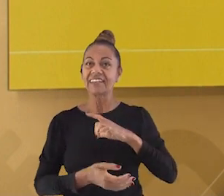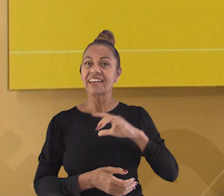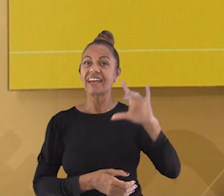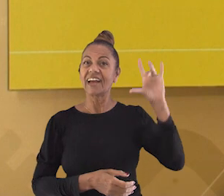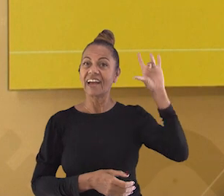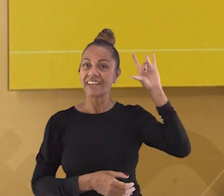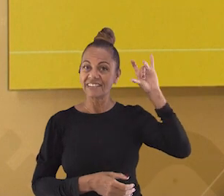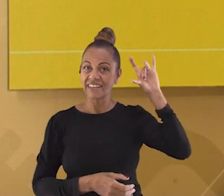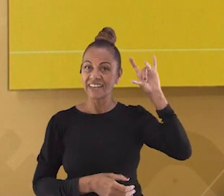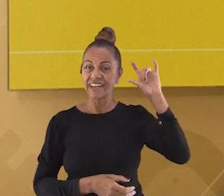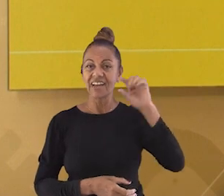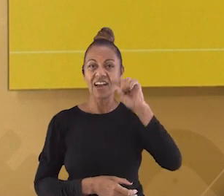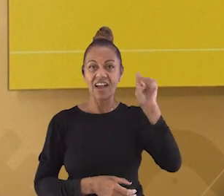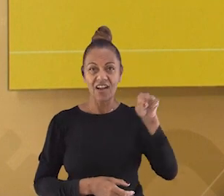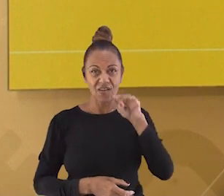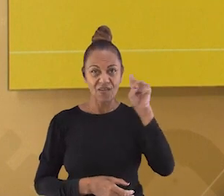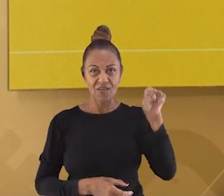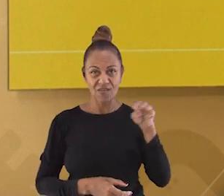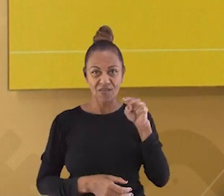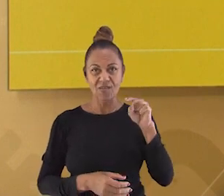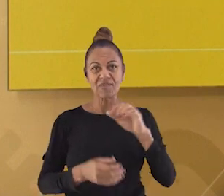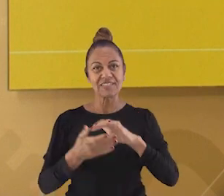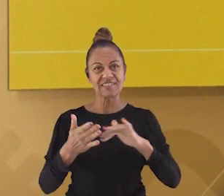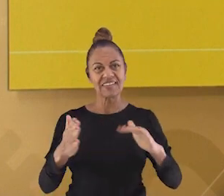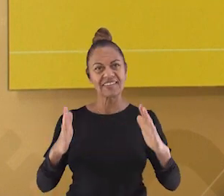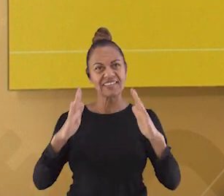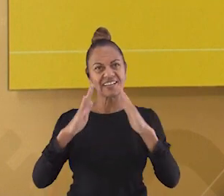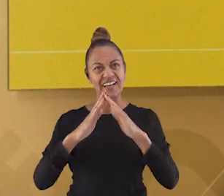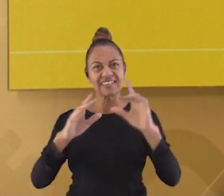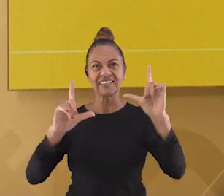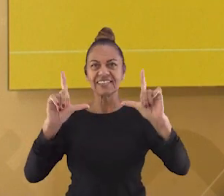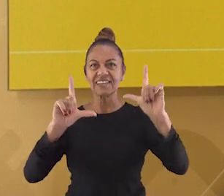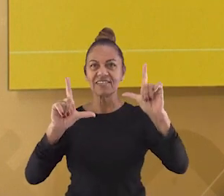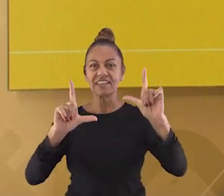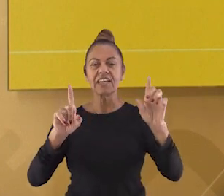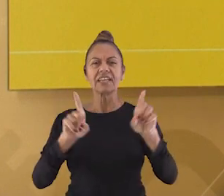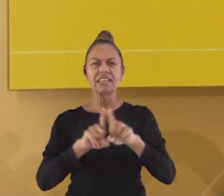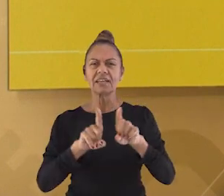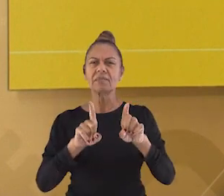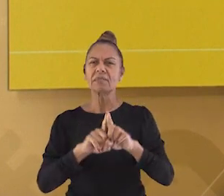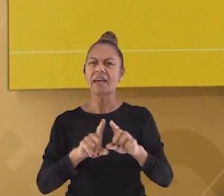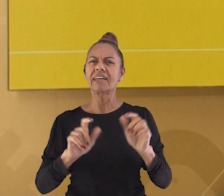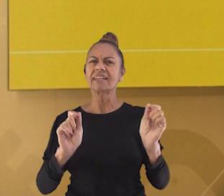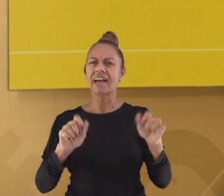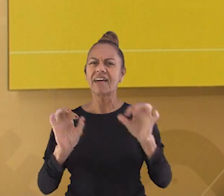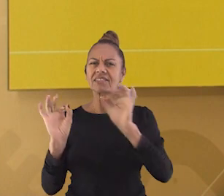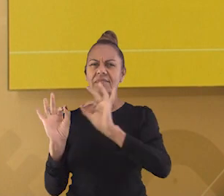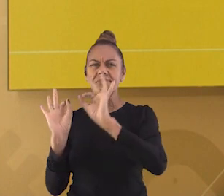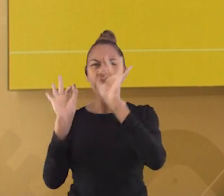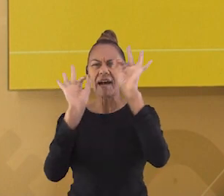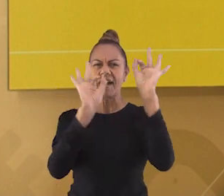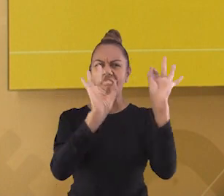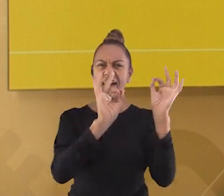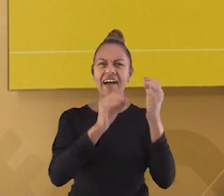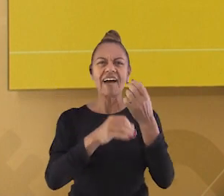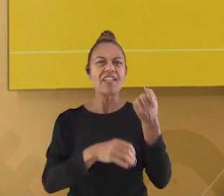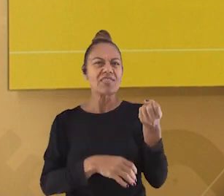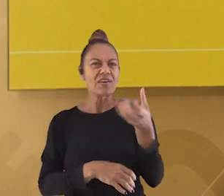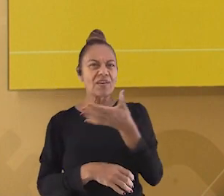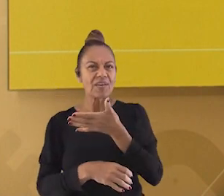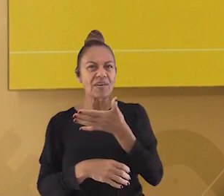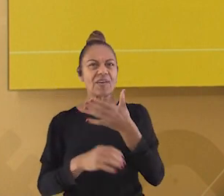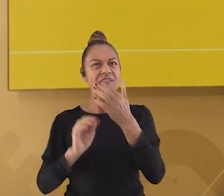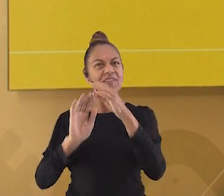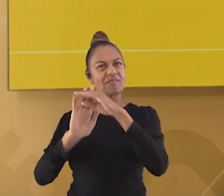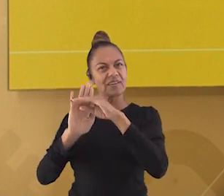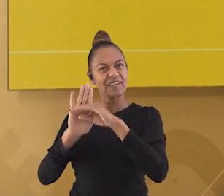oficial é o @Dever em Casa na TV. E por lá também você pode acompanhar as novidades e a programação